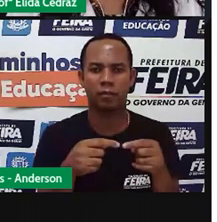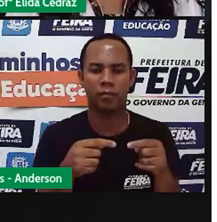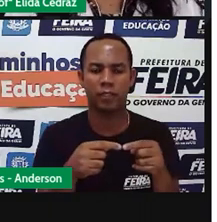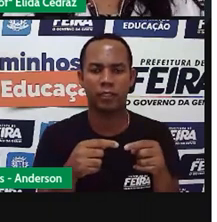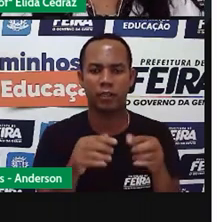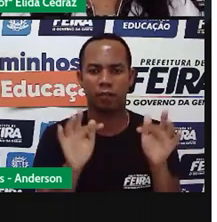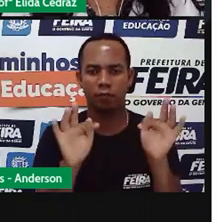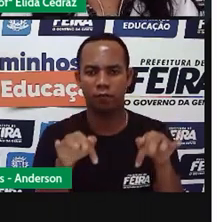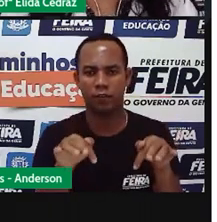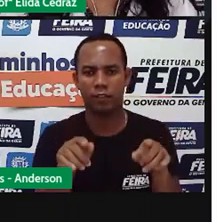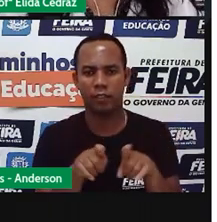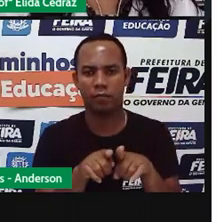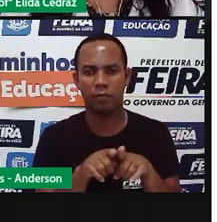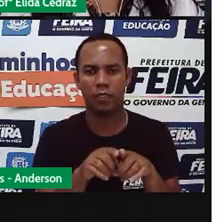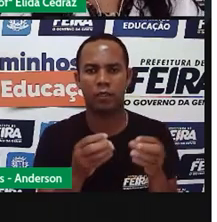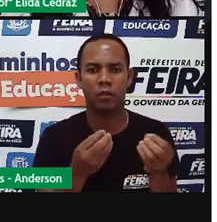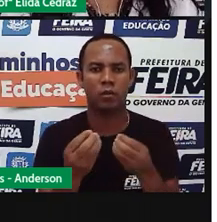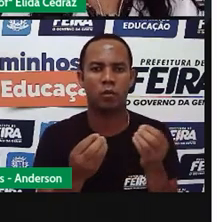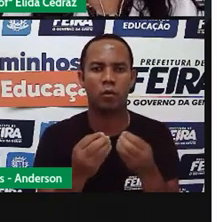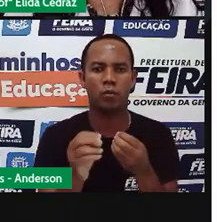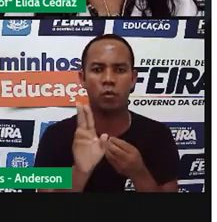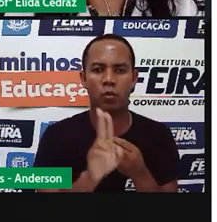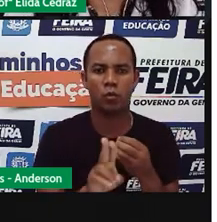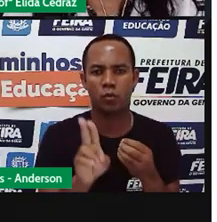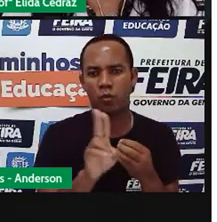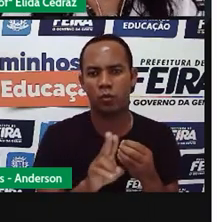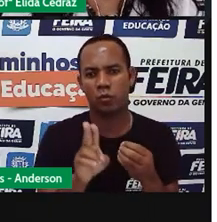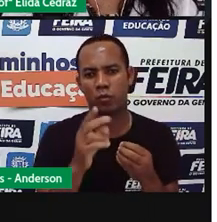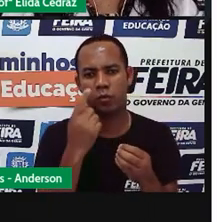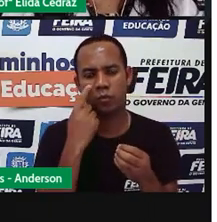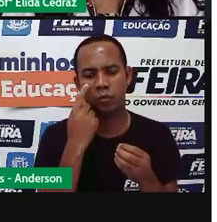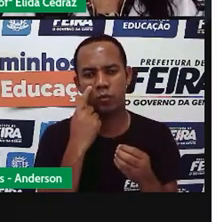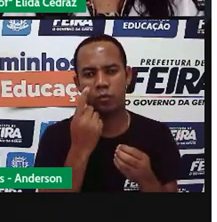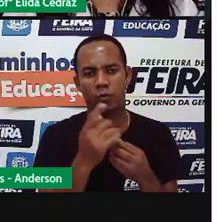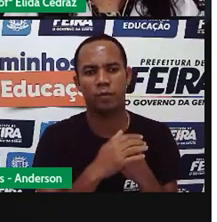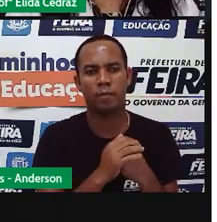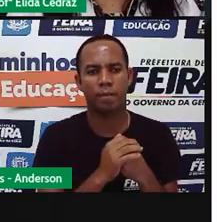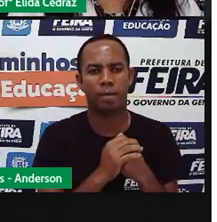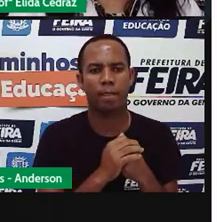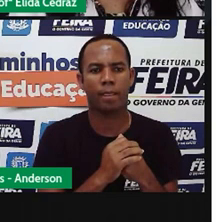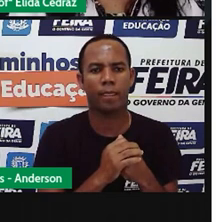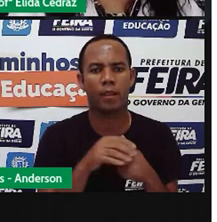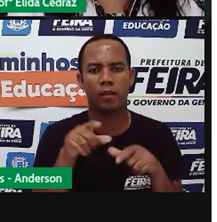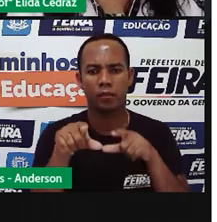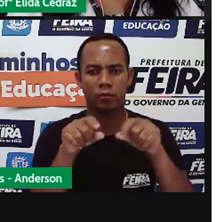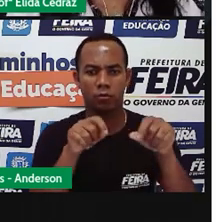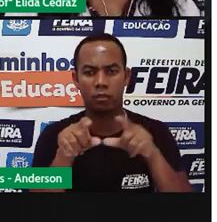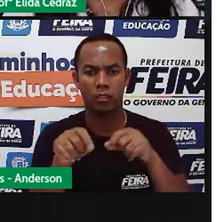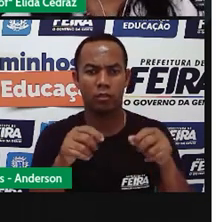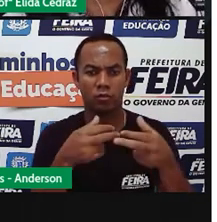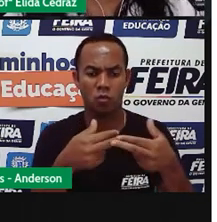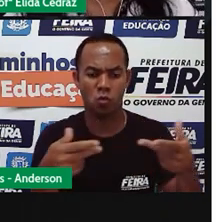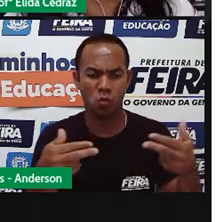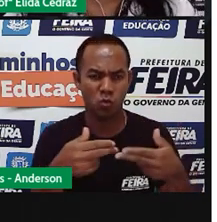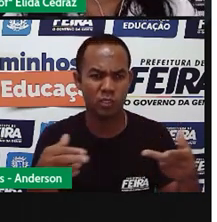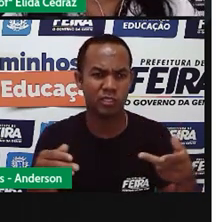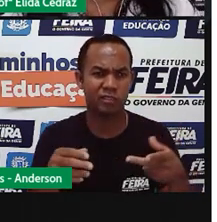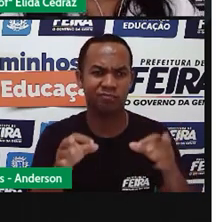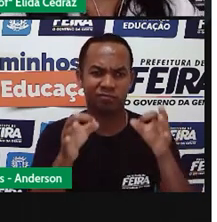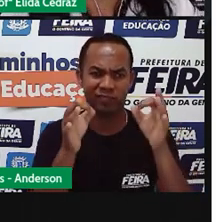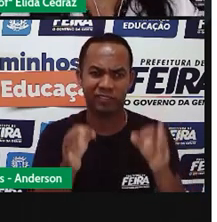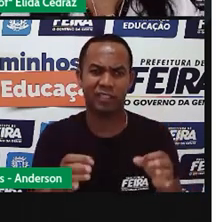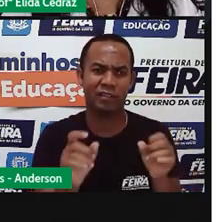Os objetos possuem uma função e para isso é necessário escolher o material ou